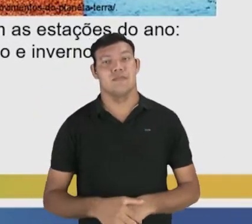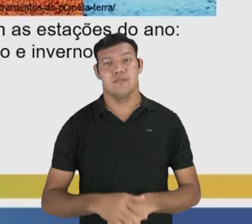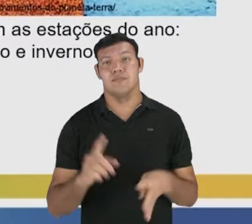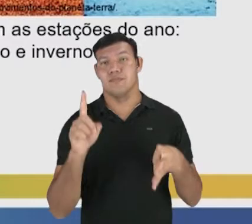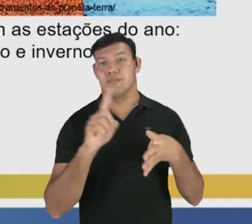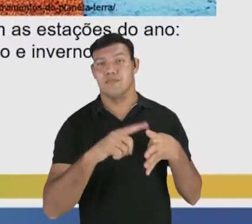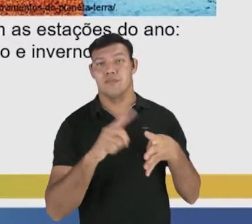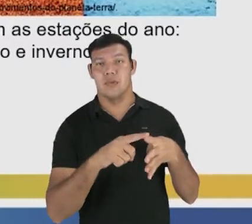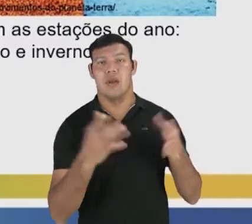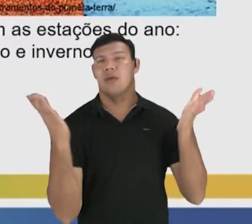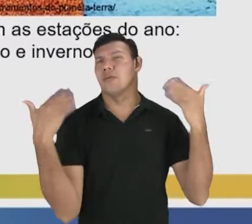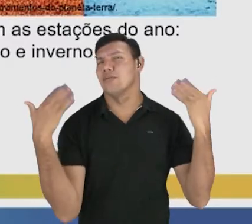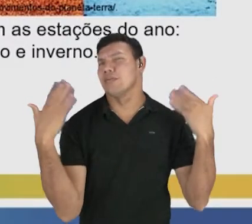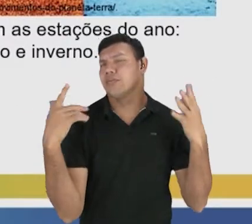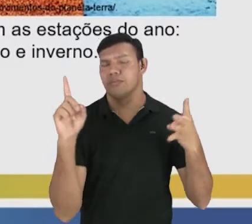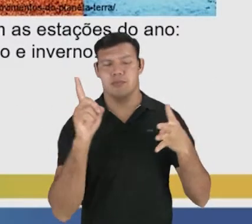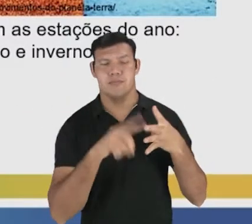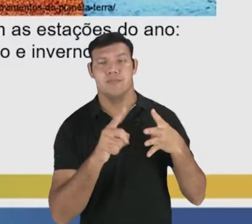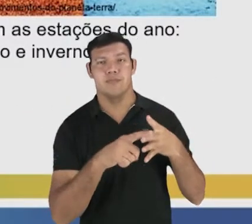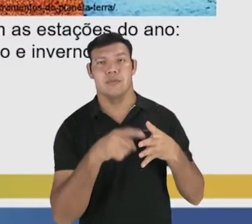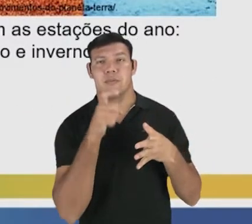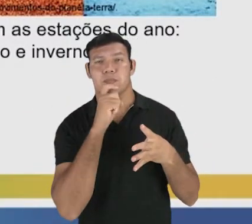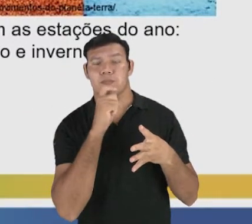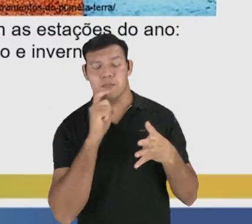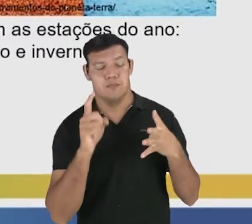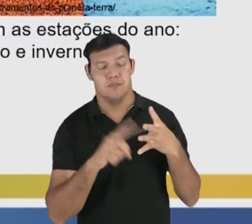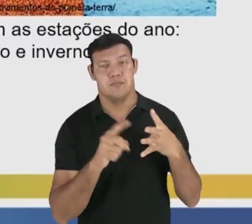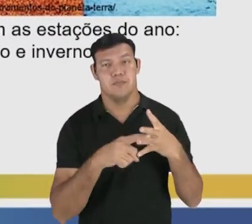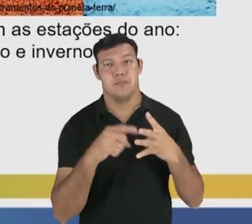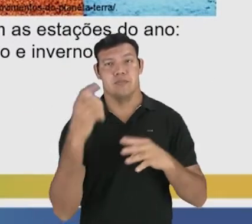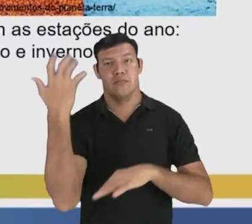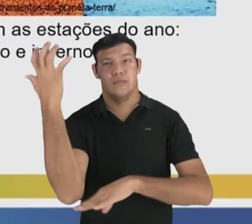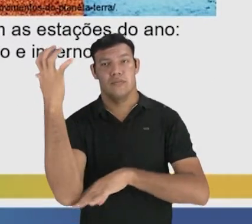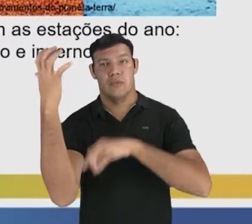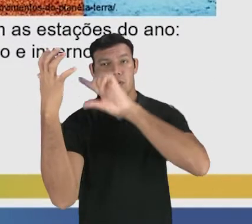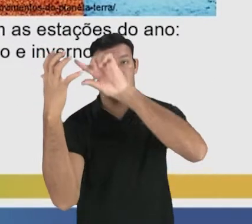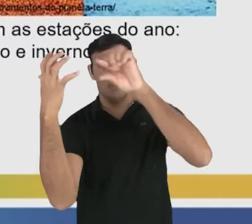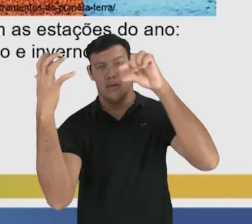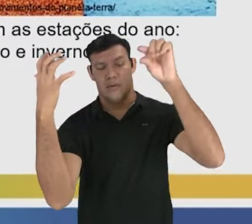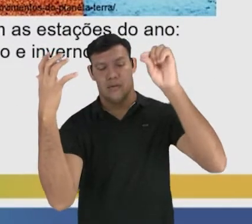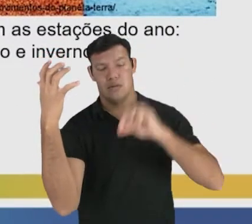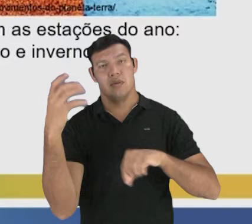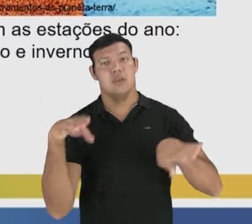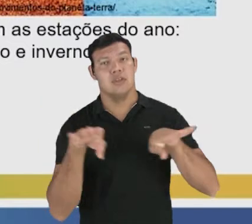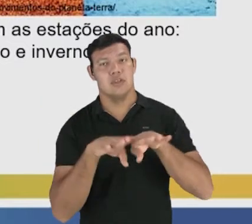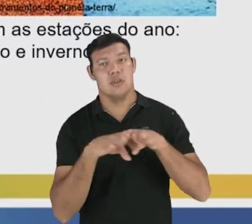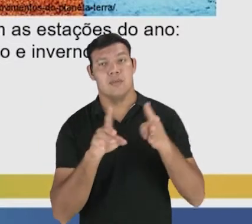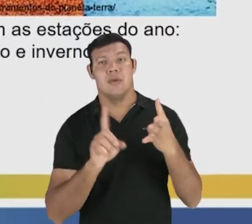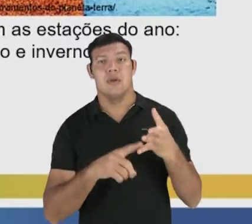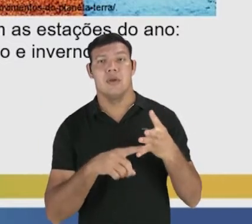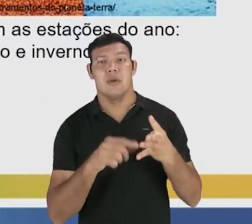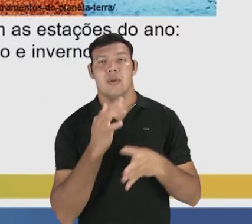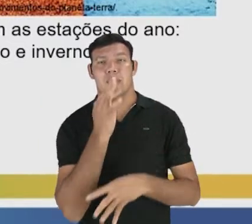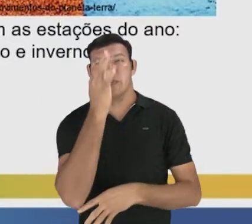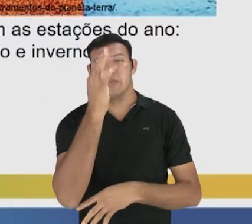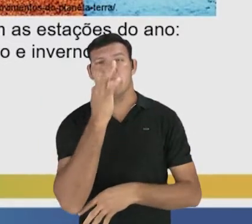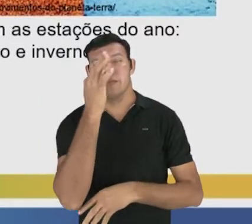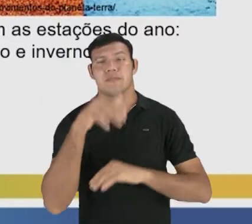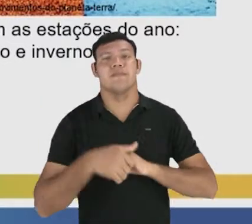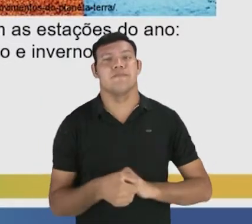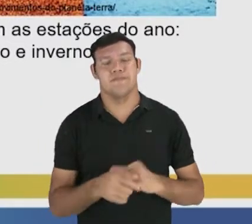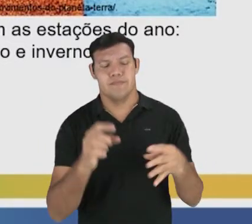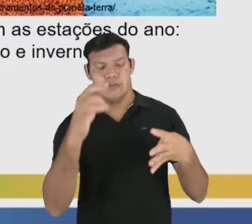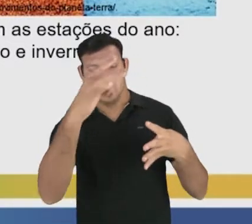conhecida como verão, inverno, outono e primavera. E é claro que cada uma dessas tem